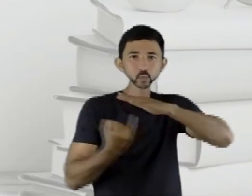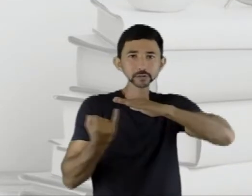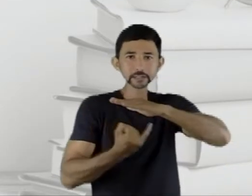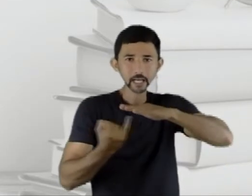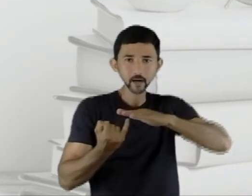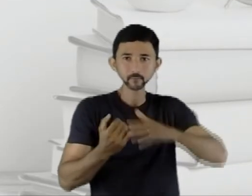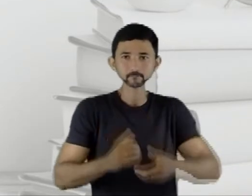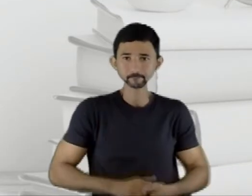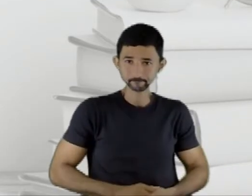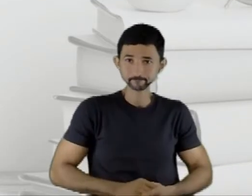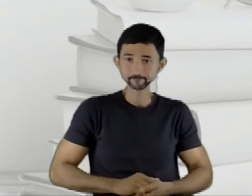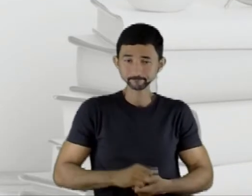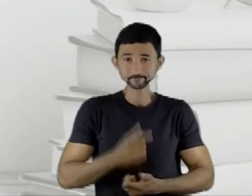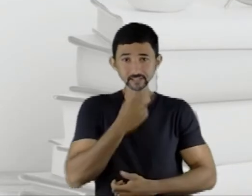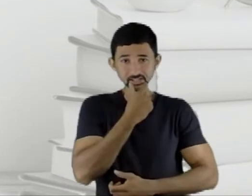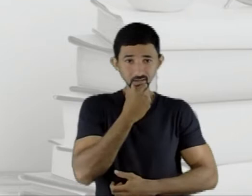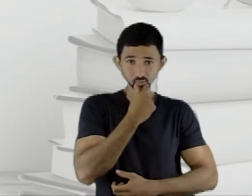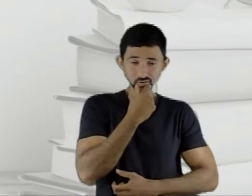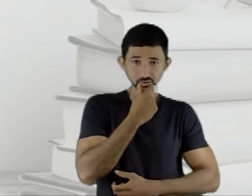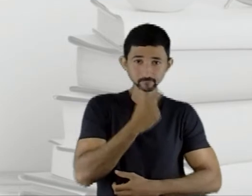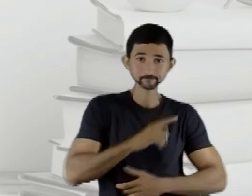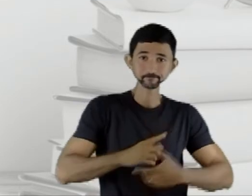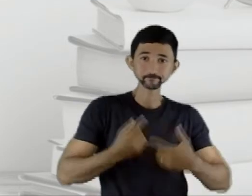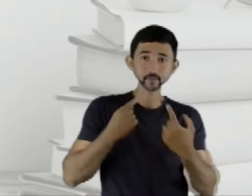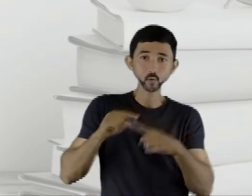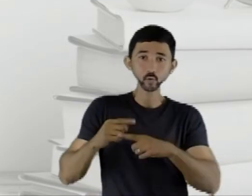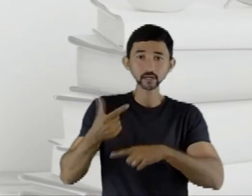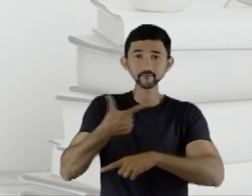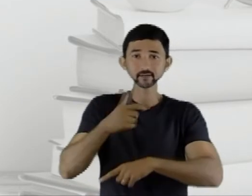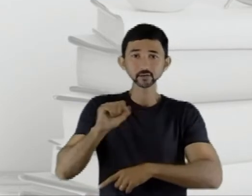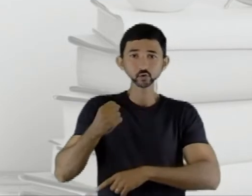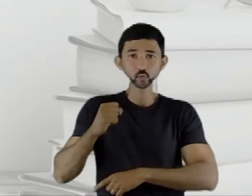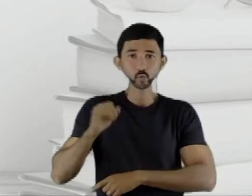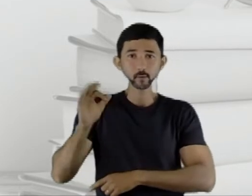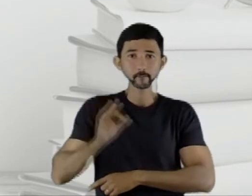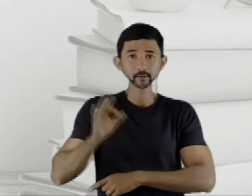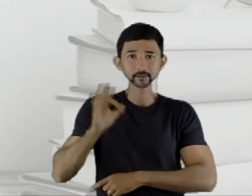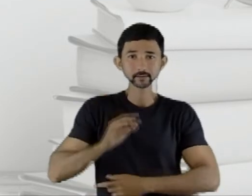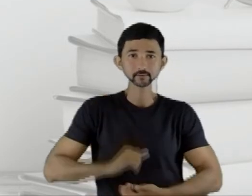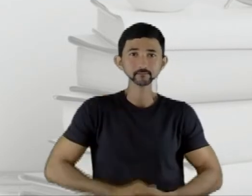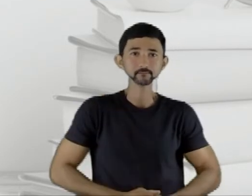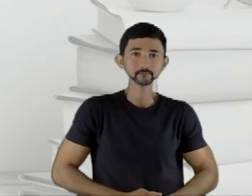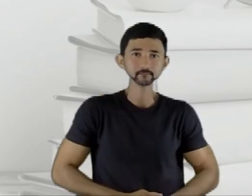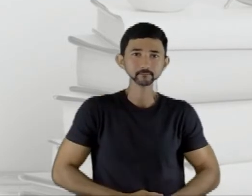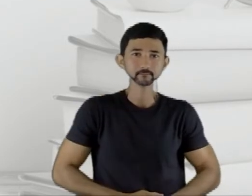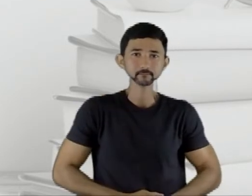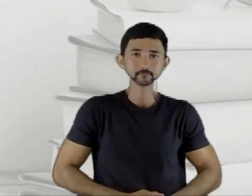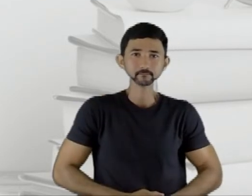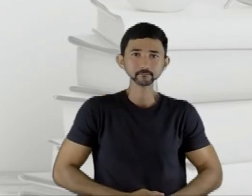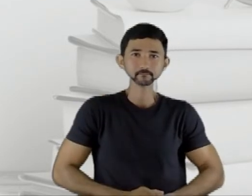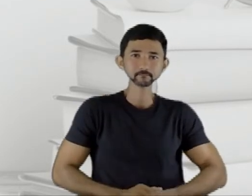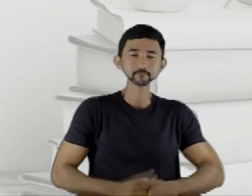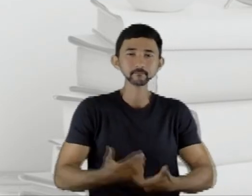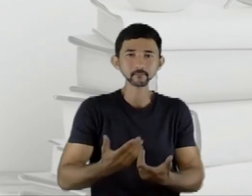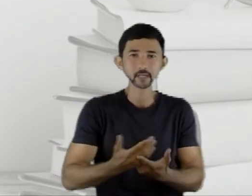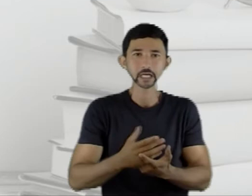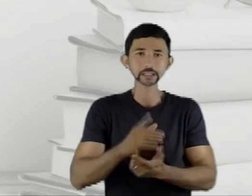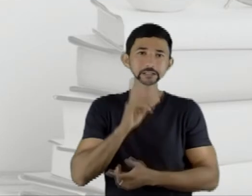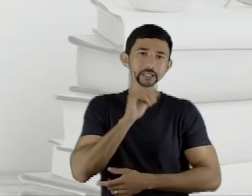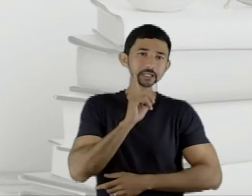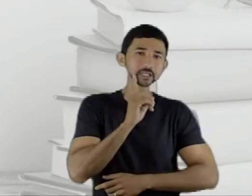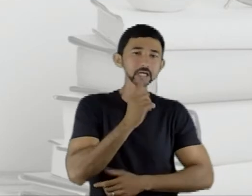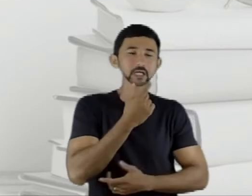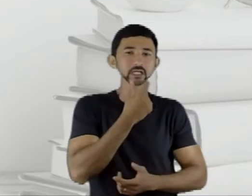Estados Unidos, após a Primeira Guerra Mundial, contra 28%. Na época, os Estados Unidos,